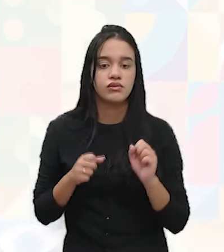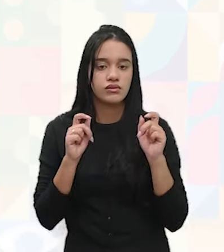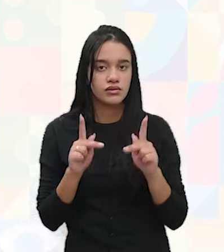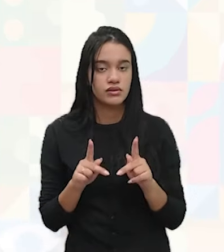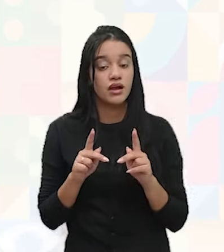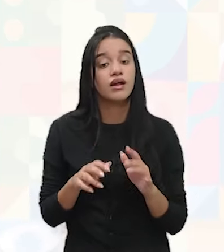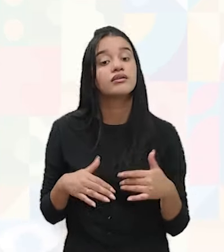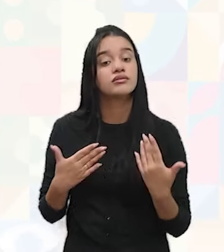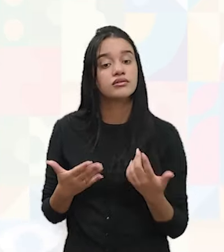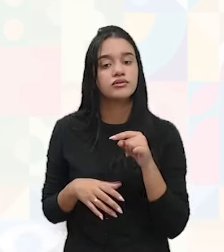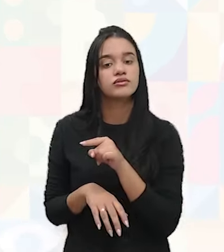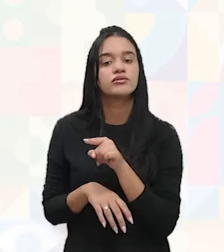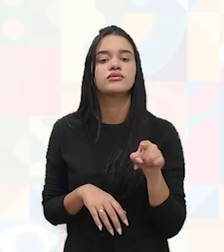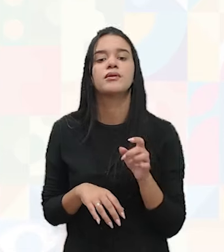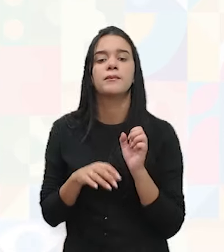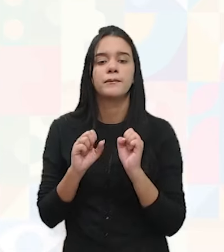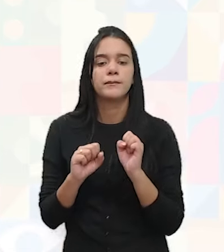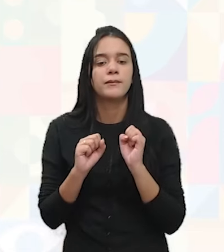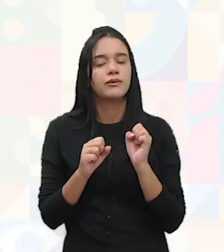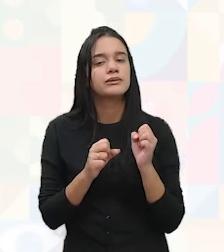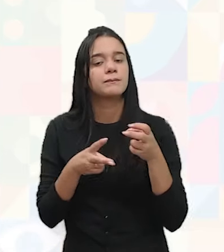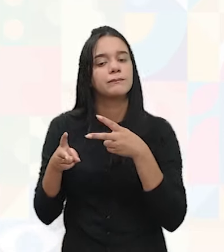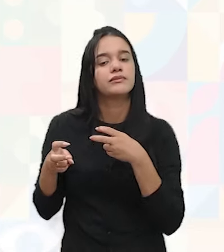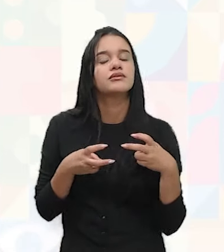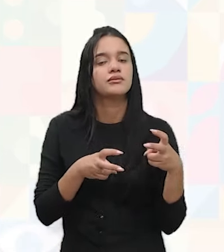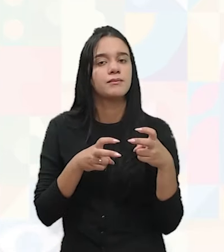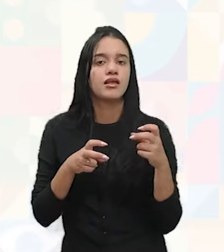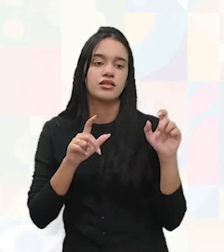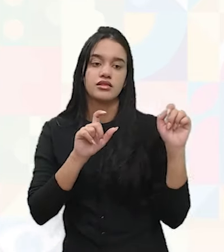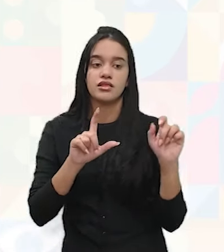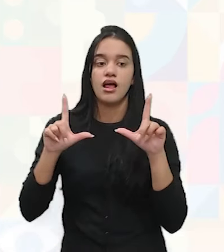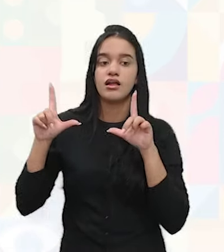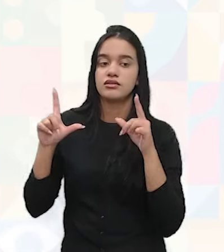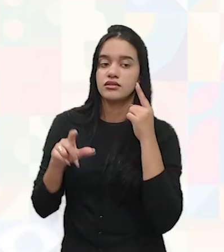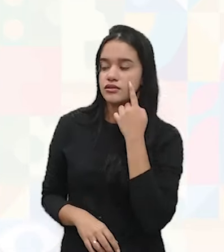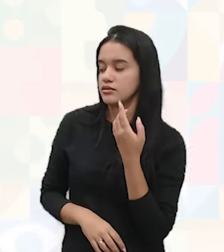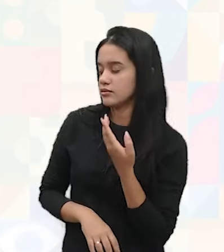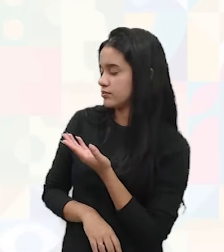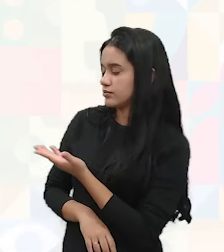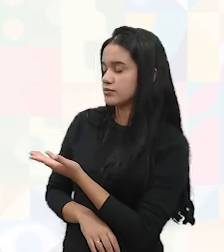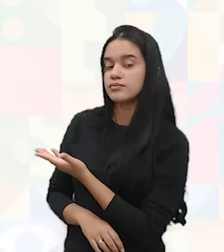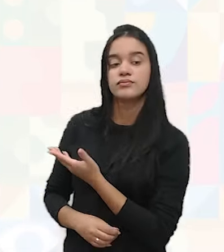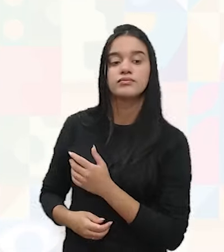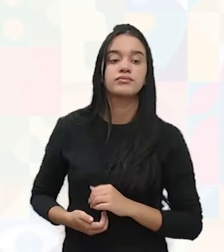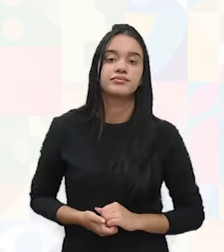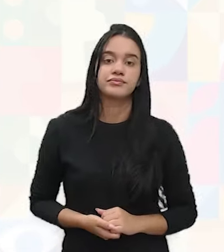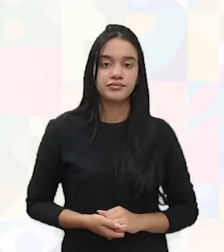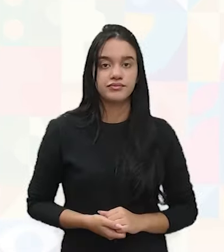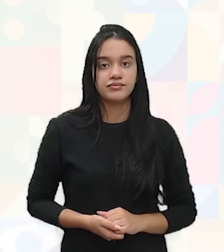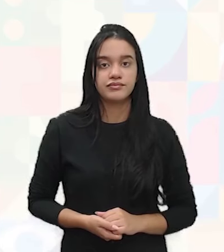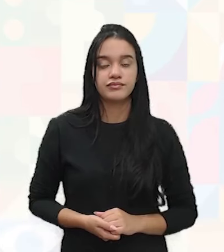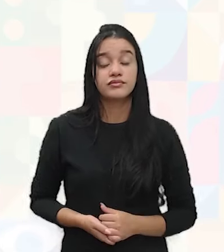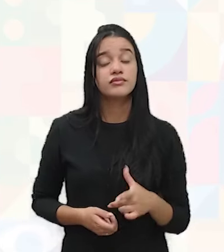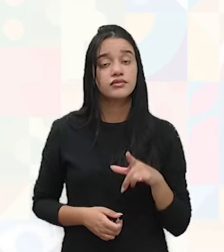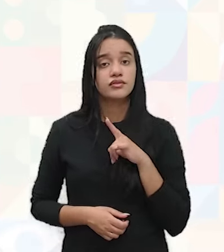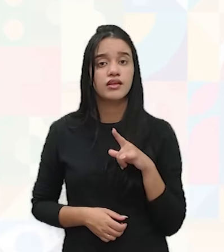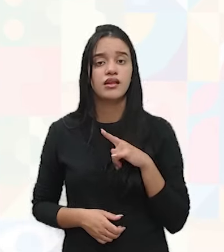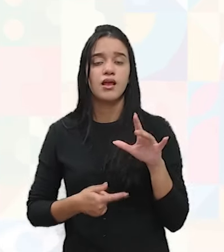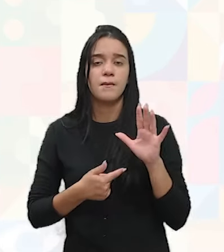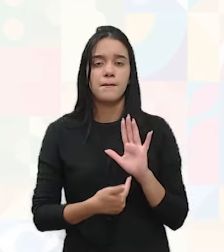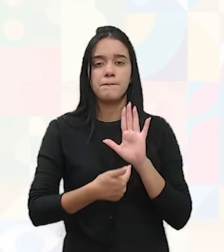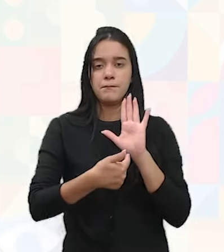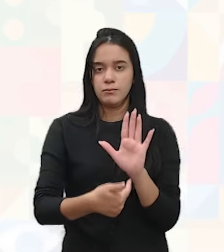então conforme vocês podem ver né na tela no canto superior e direito e tem ali a indicação do